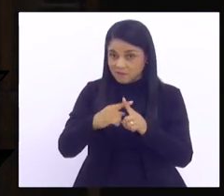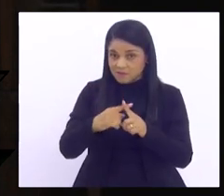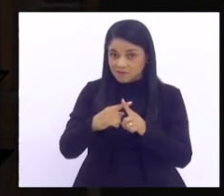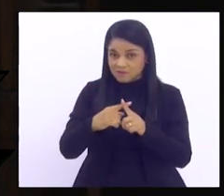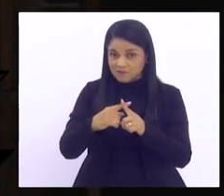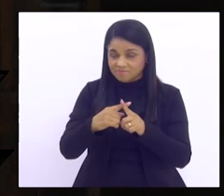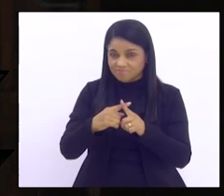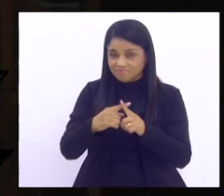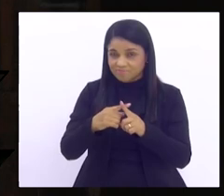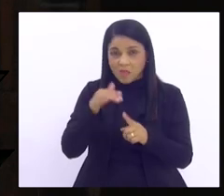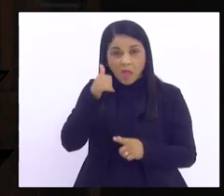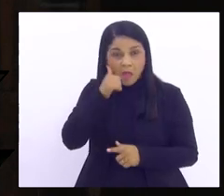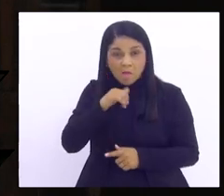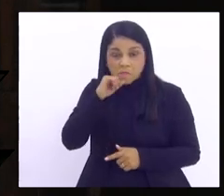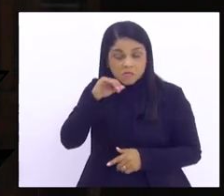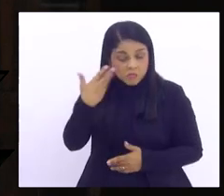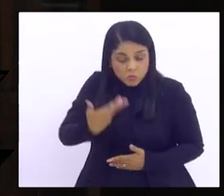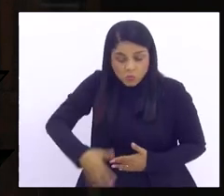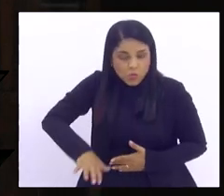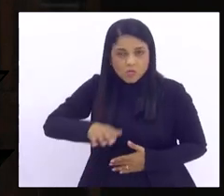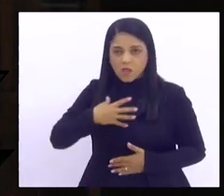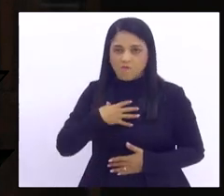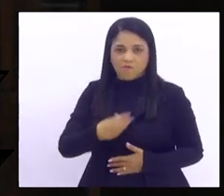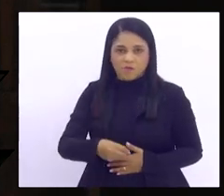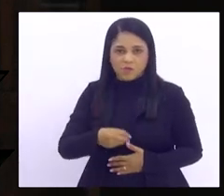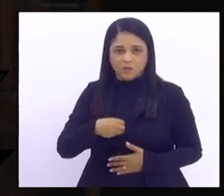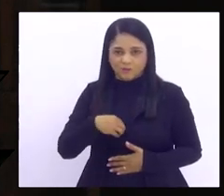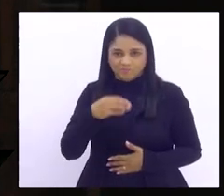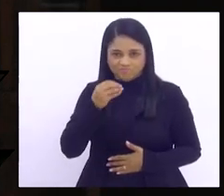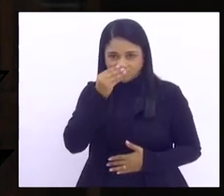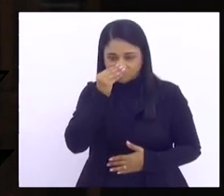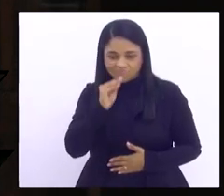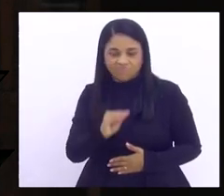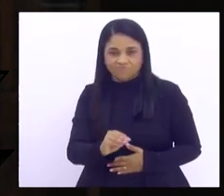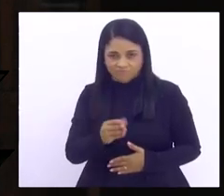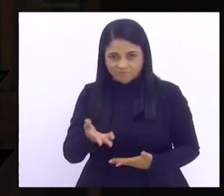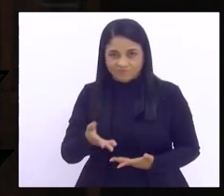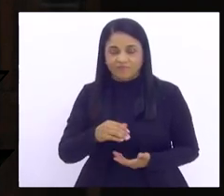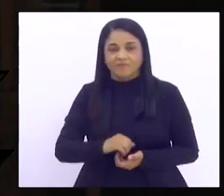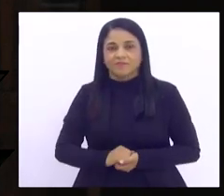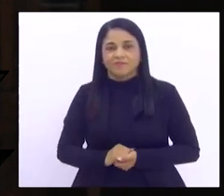não matar os bebês não desejados.